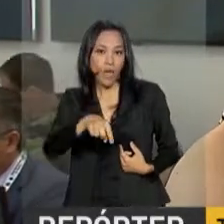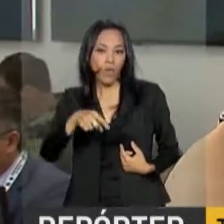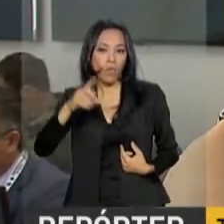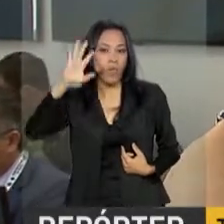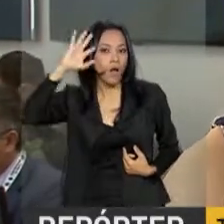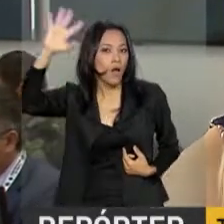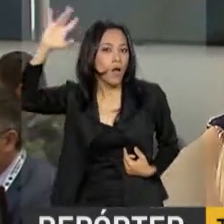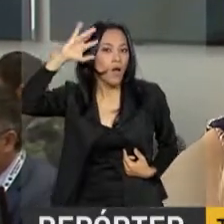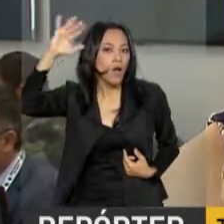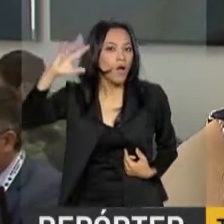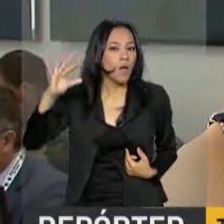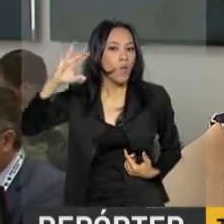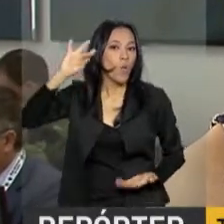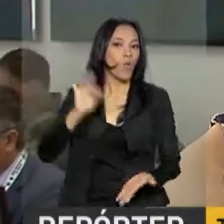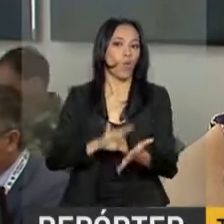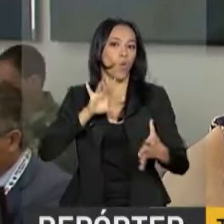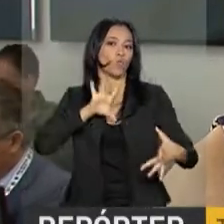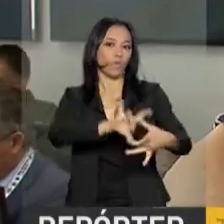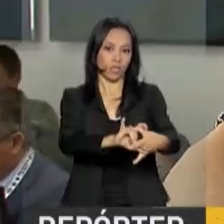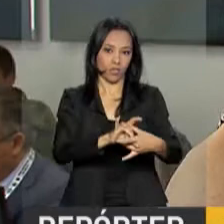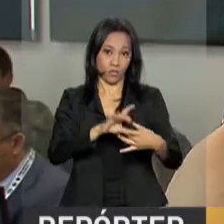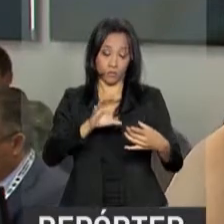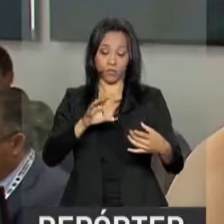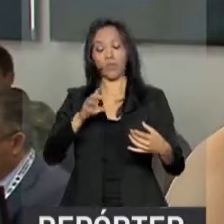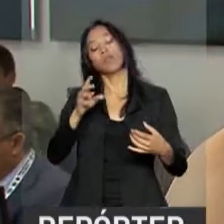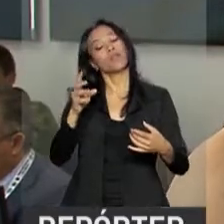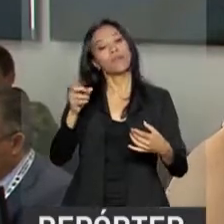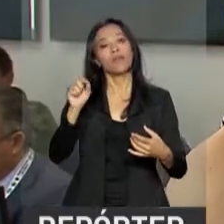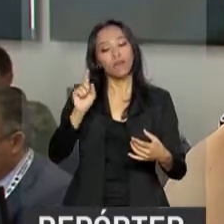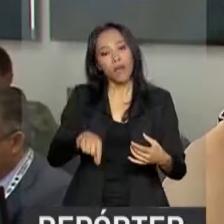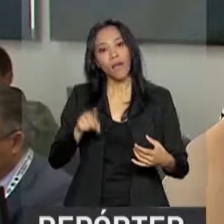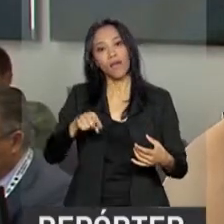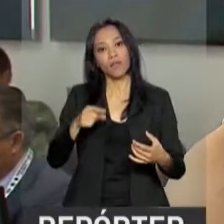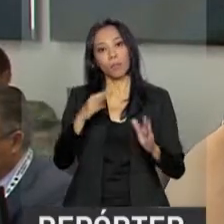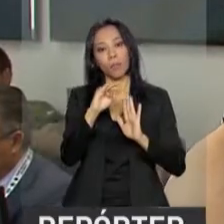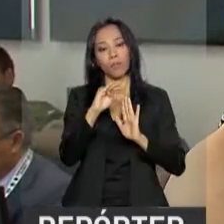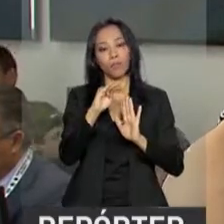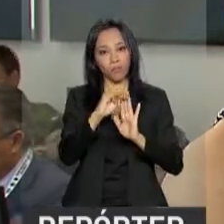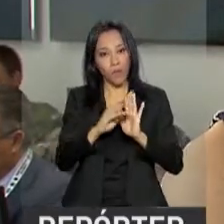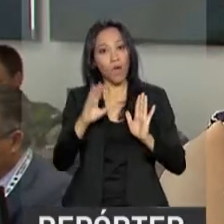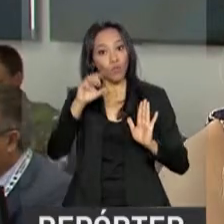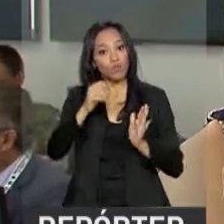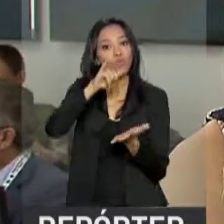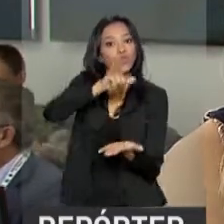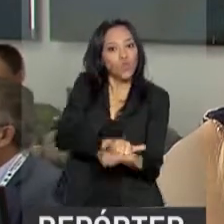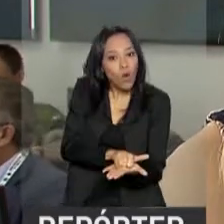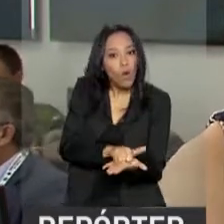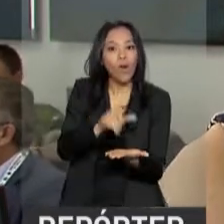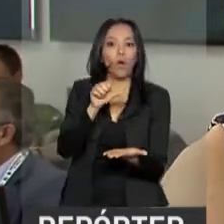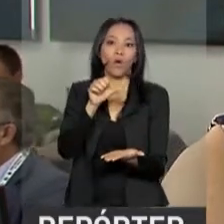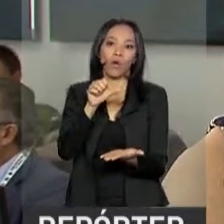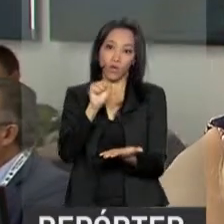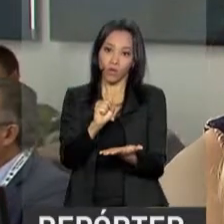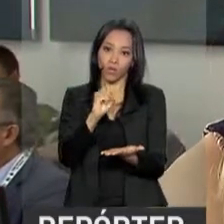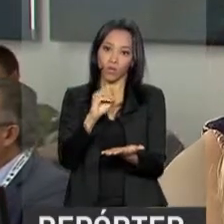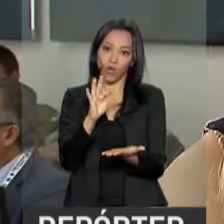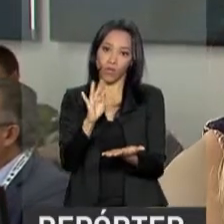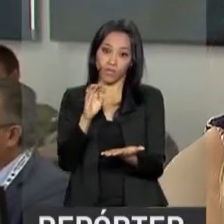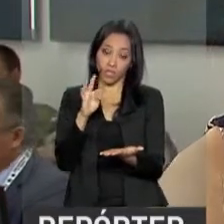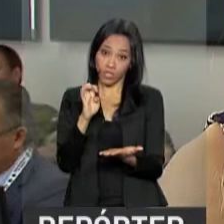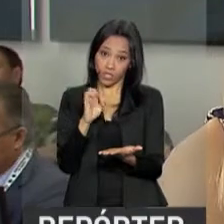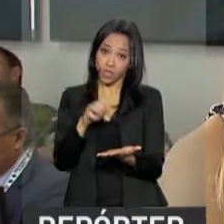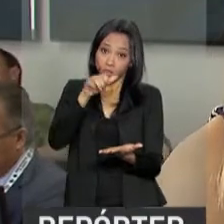treino é mesmo uma simulação está baseado num programa software computorizado que imita a realidade